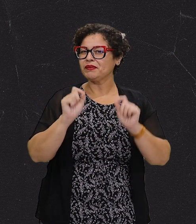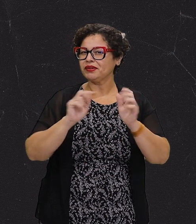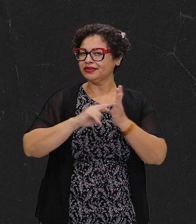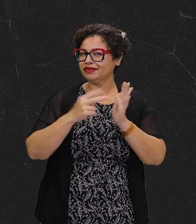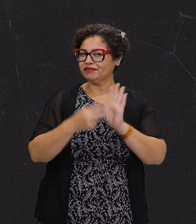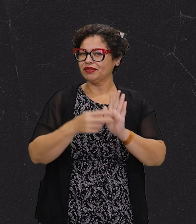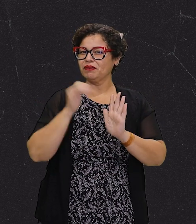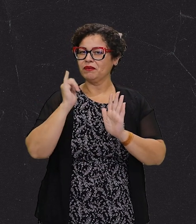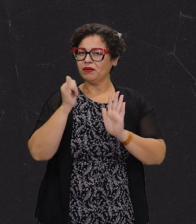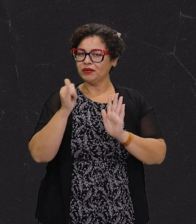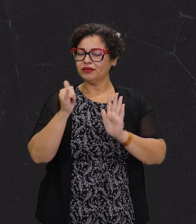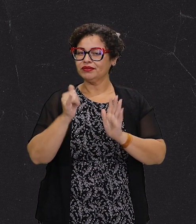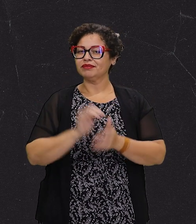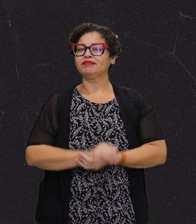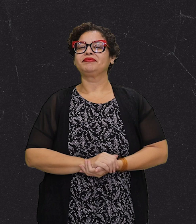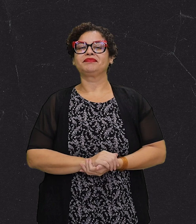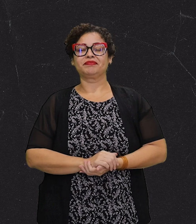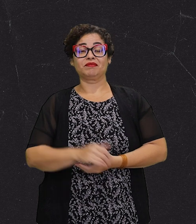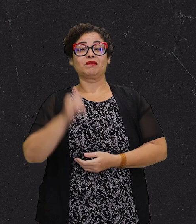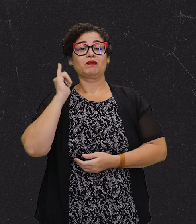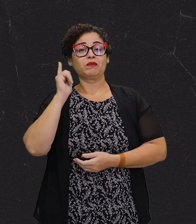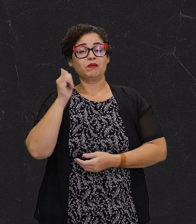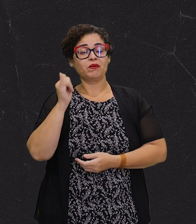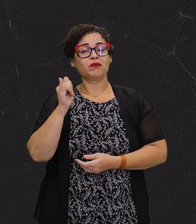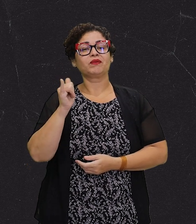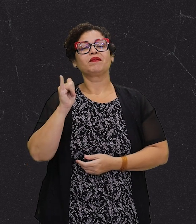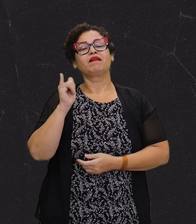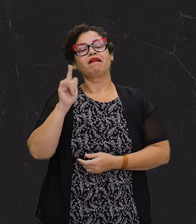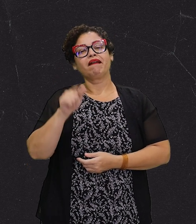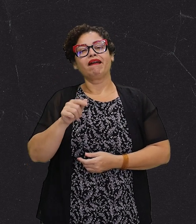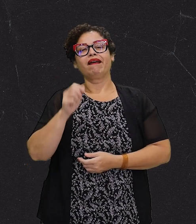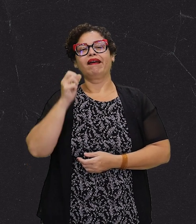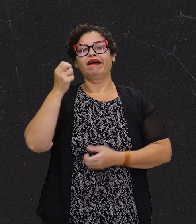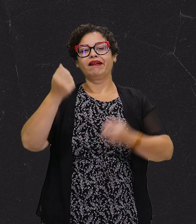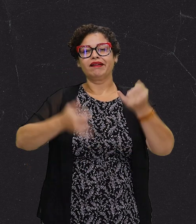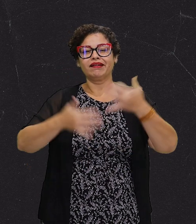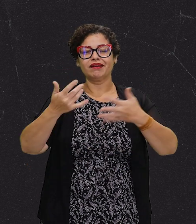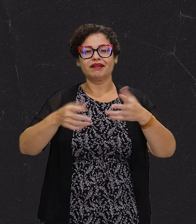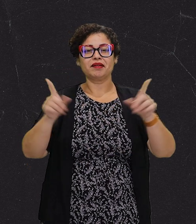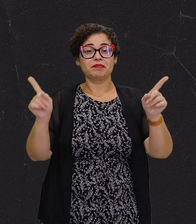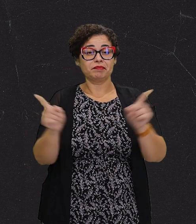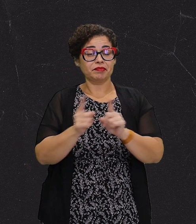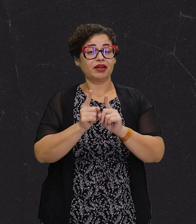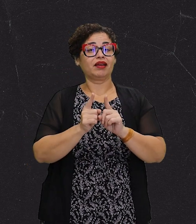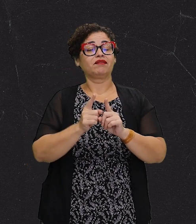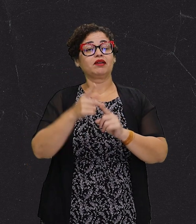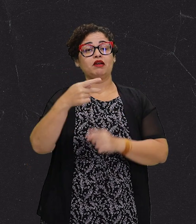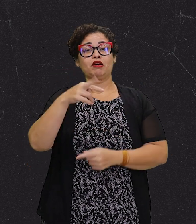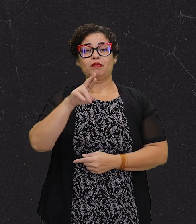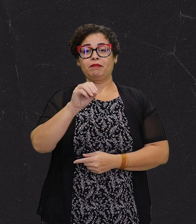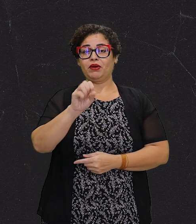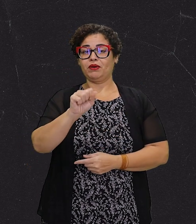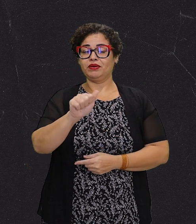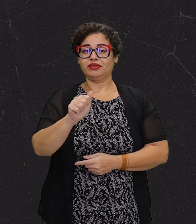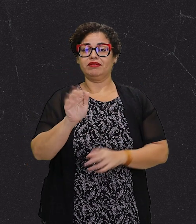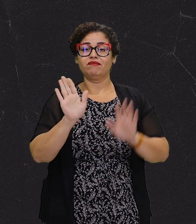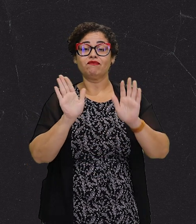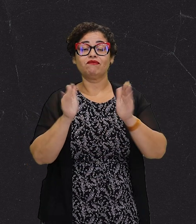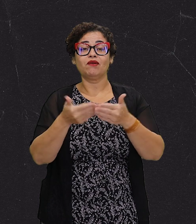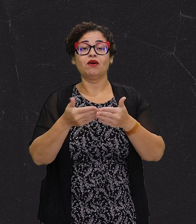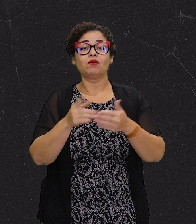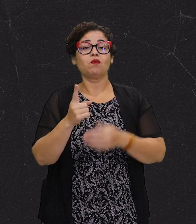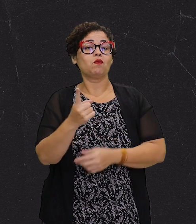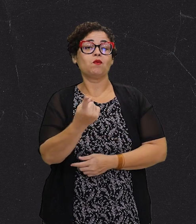é um conto? Um conto é uma narrativa breve, geralmente escrita em prosa, que se foca em